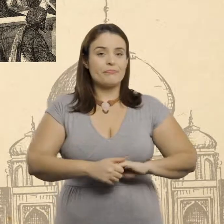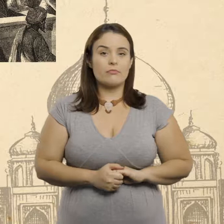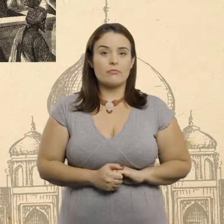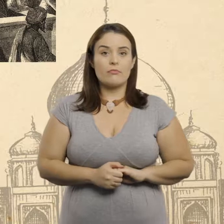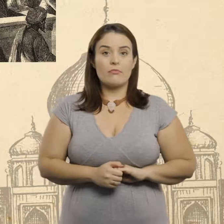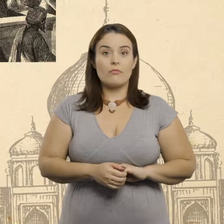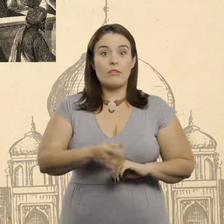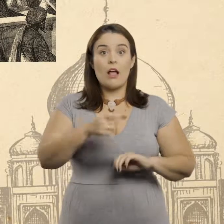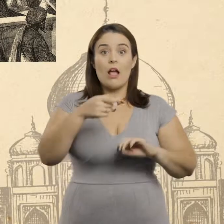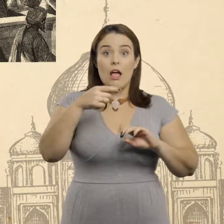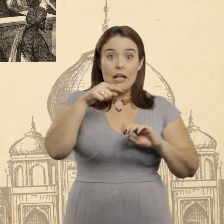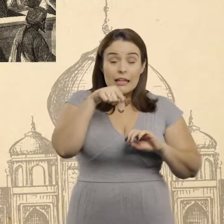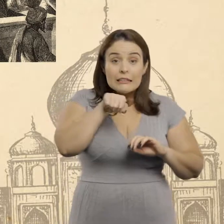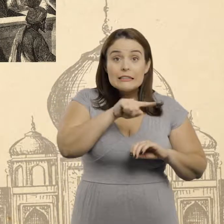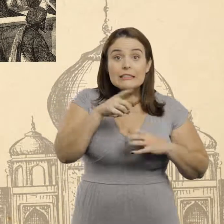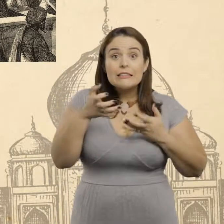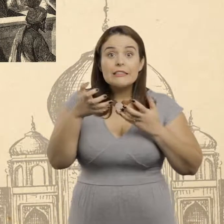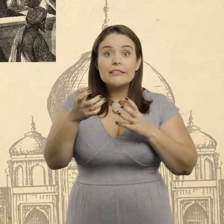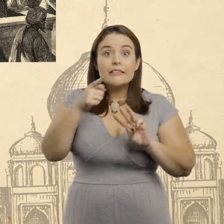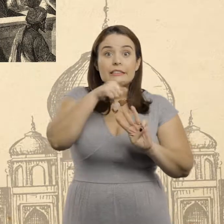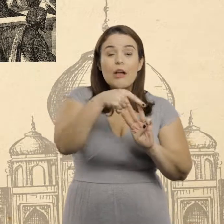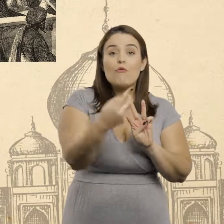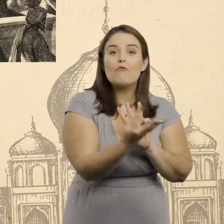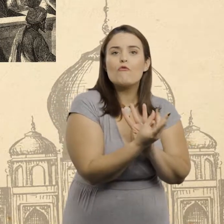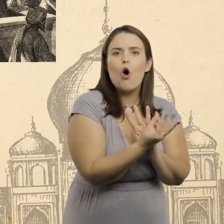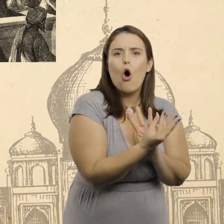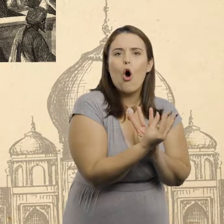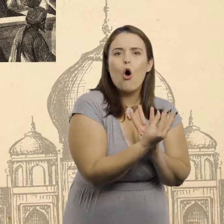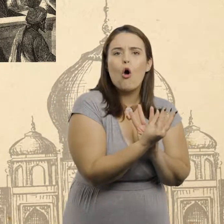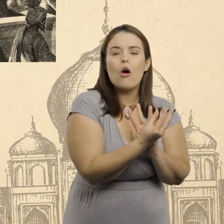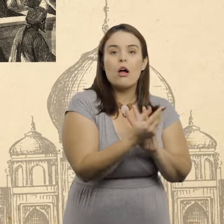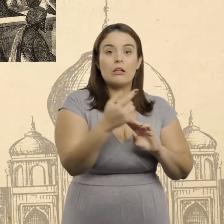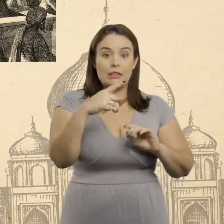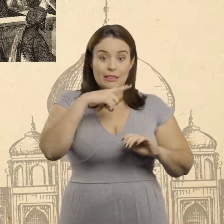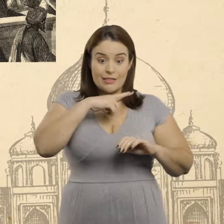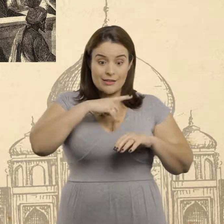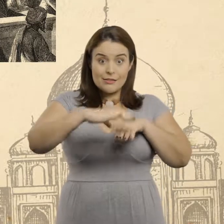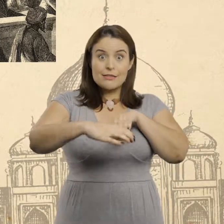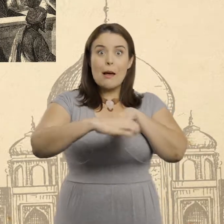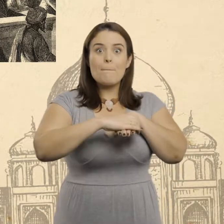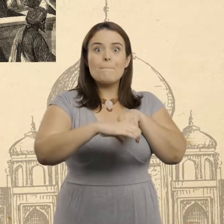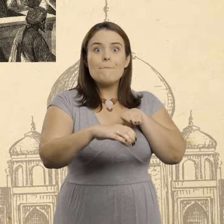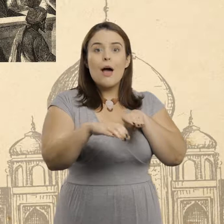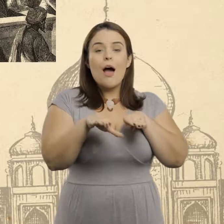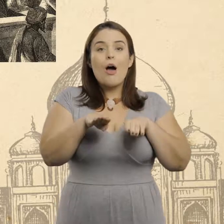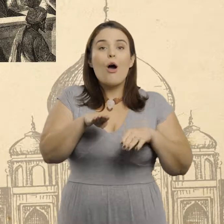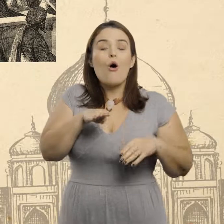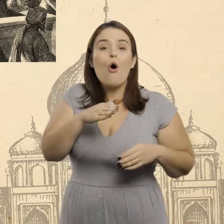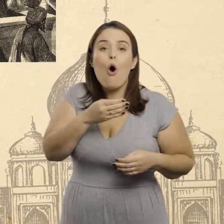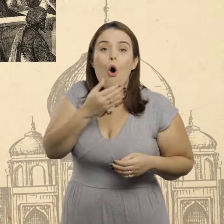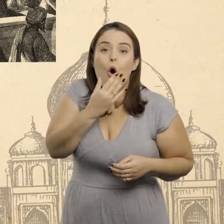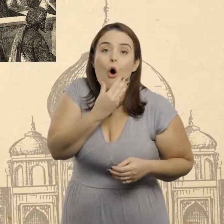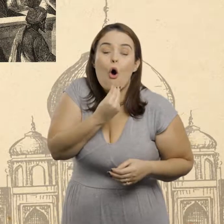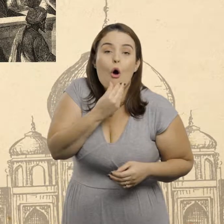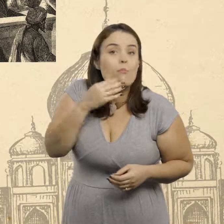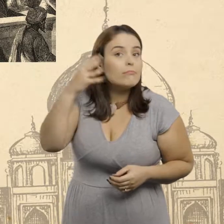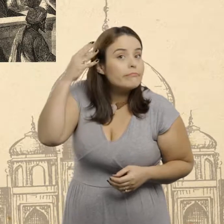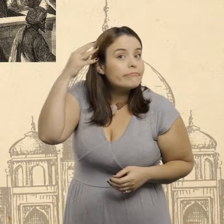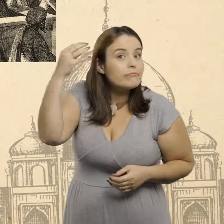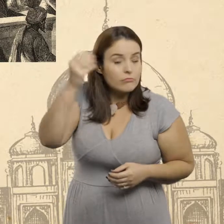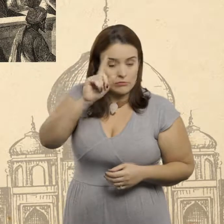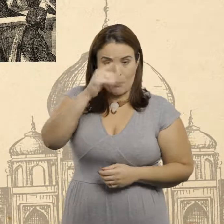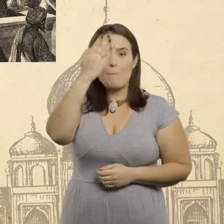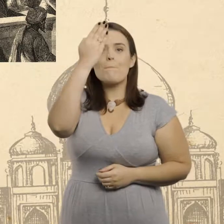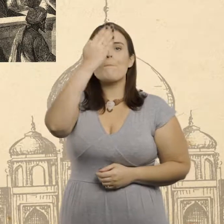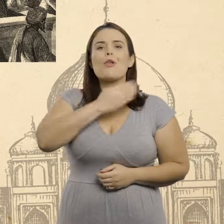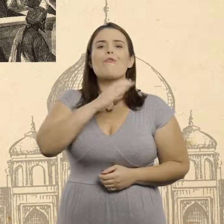polícia que eles queriam colocar fogo na jovem Aouda. O juiz mostrou que tinha nas mãos os sapatos de Passepartout e disse que eram provas